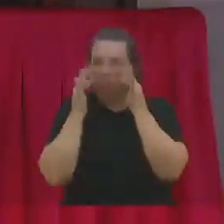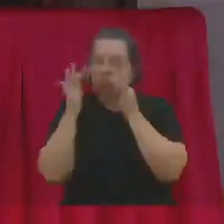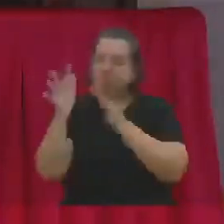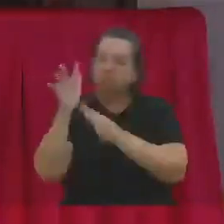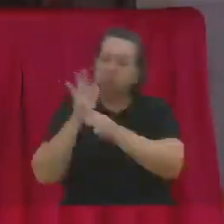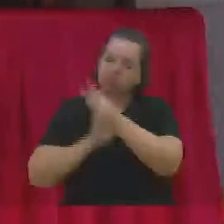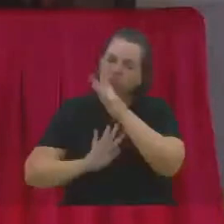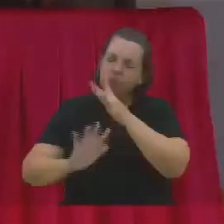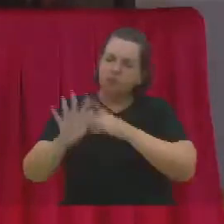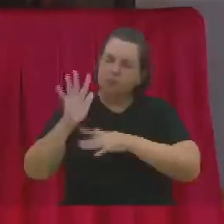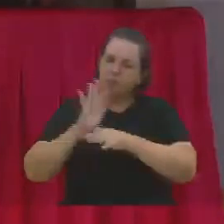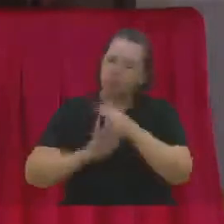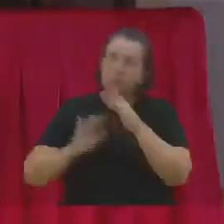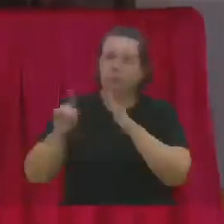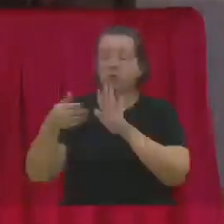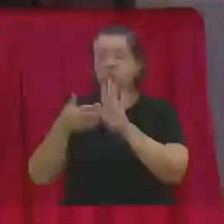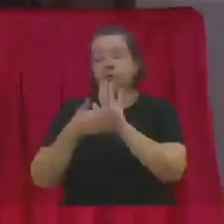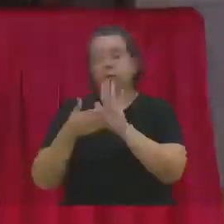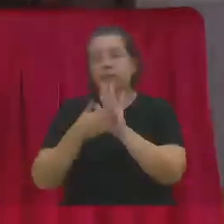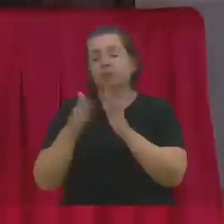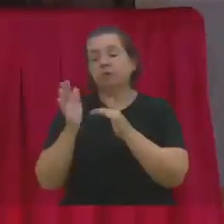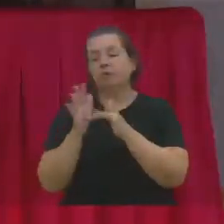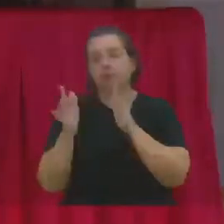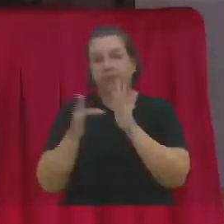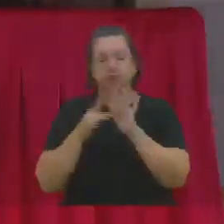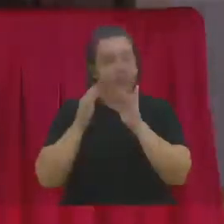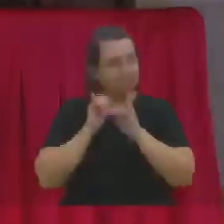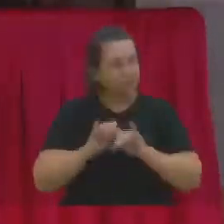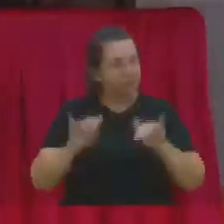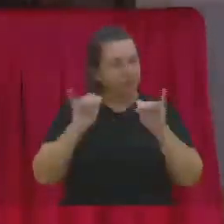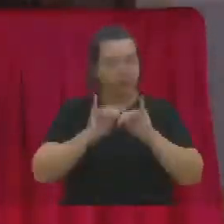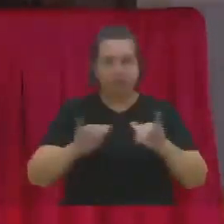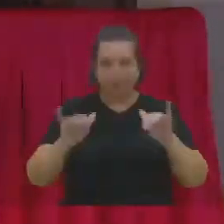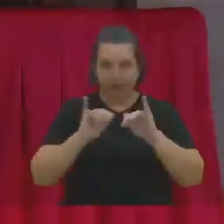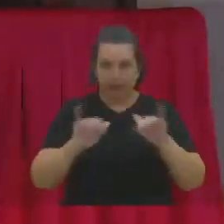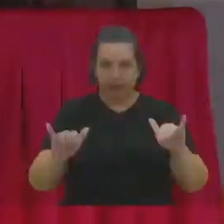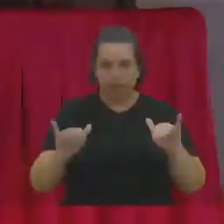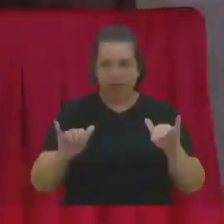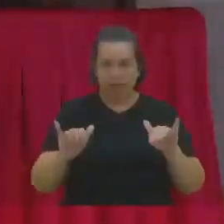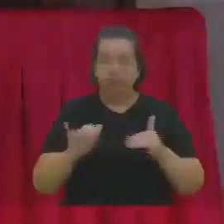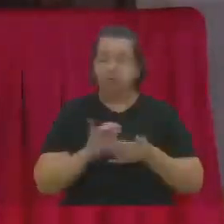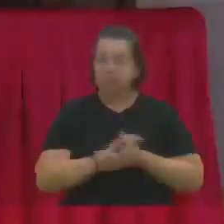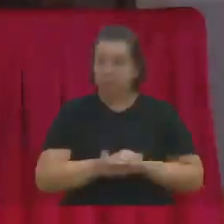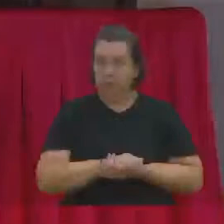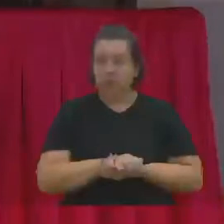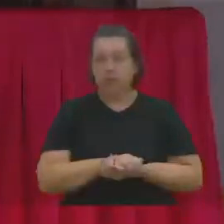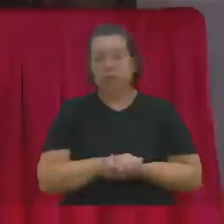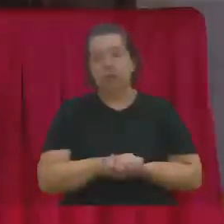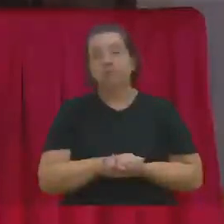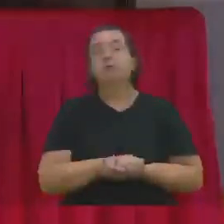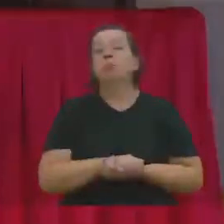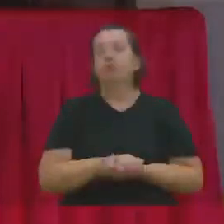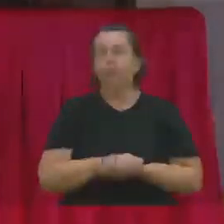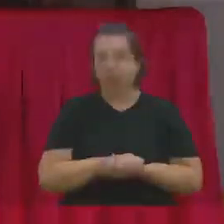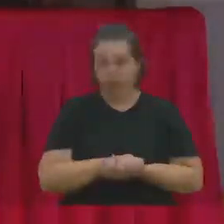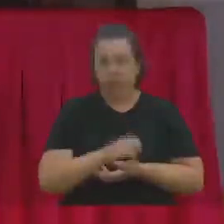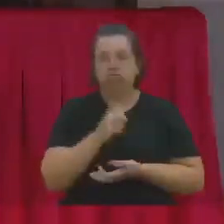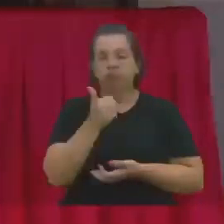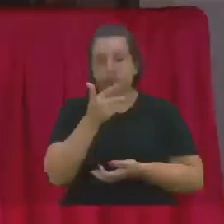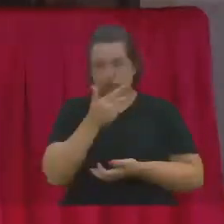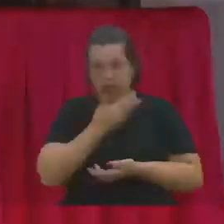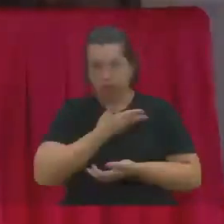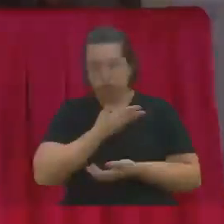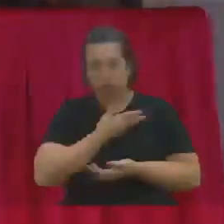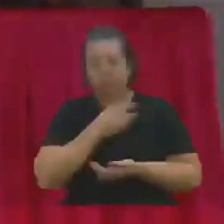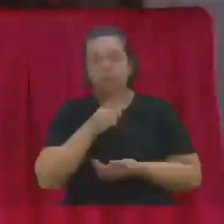ouvir a proposta de vida do Senhor, de levar adiante o